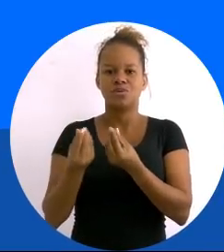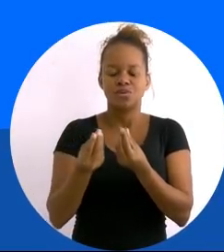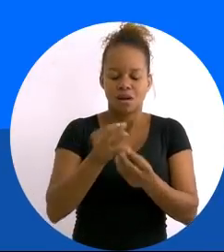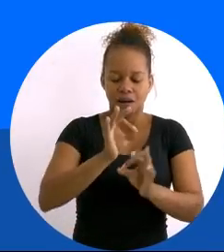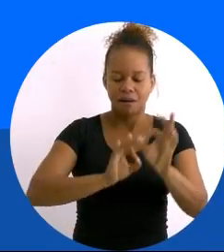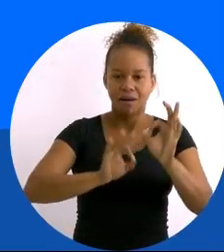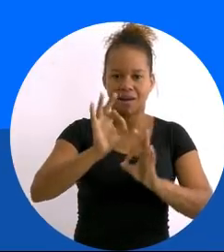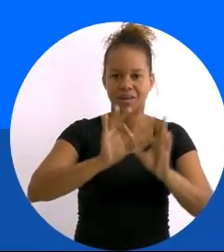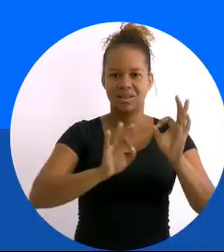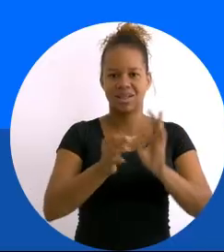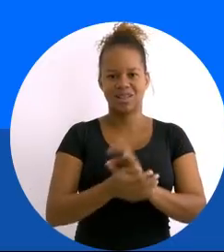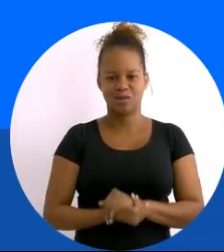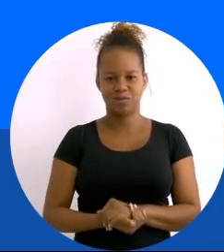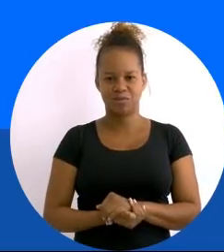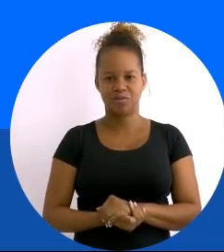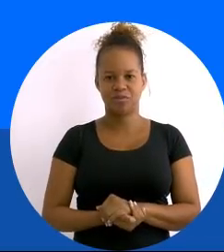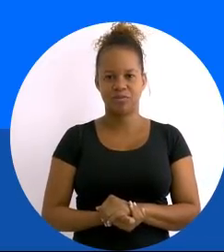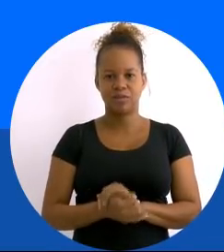da organização.